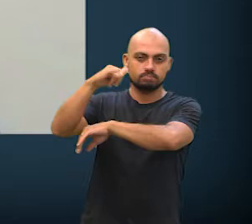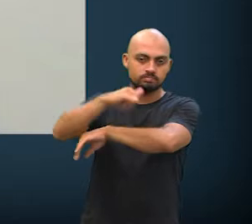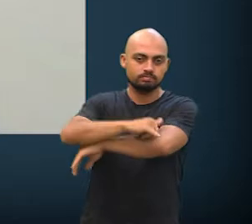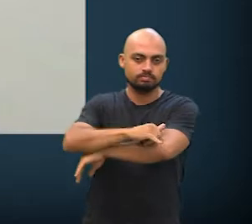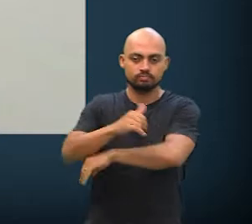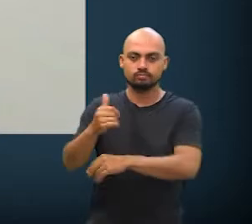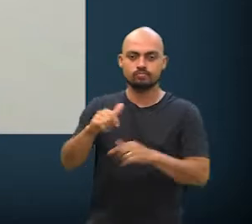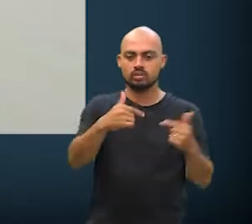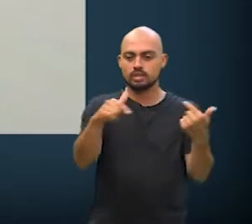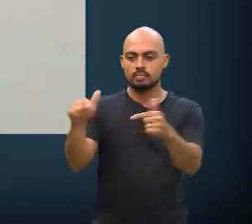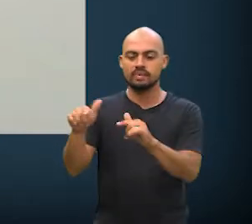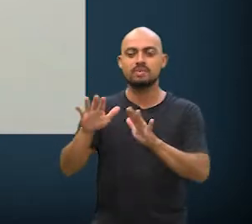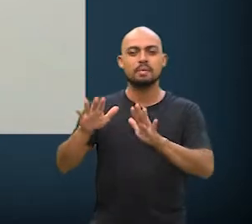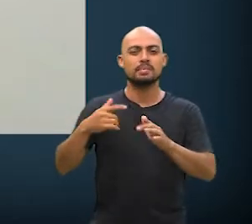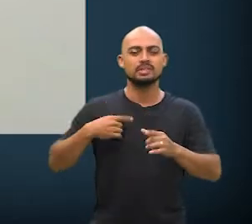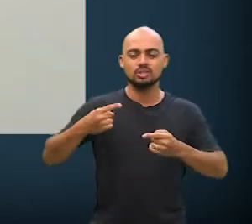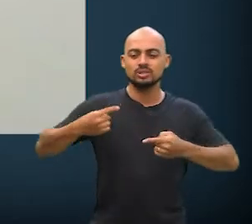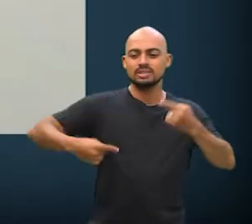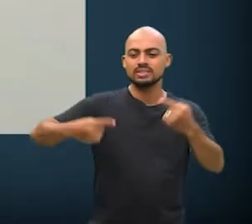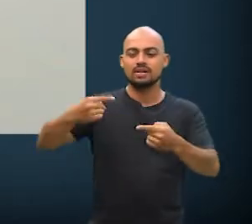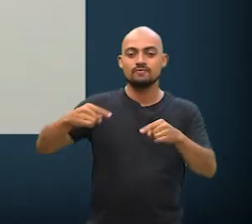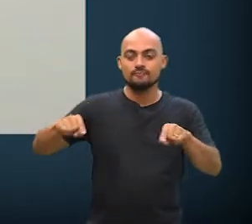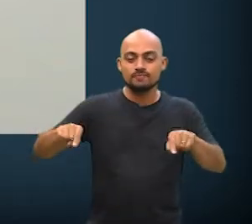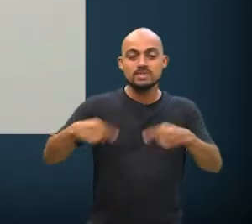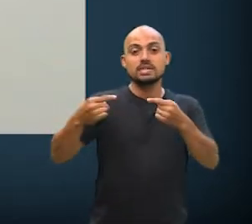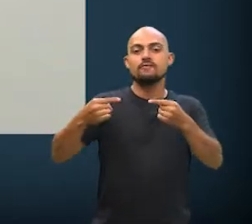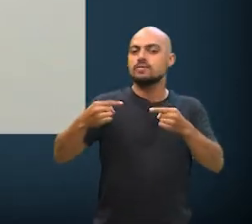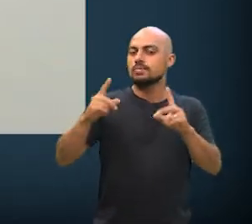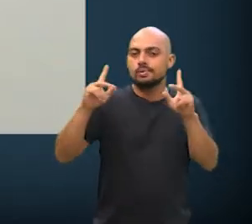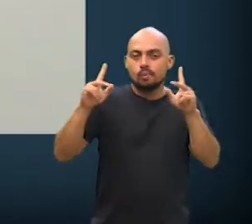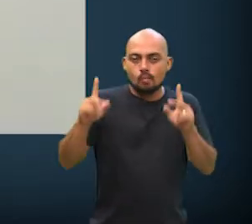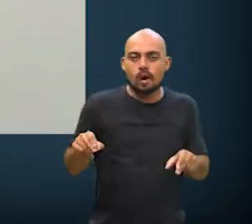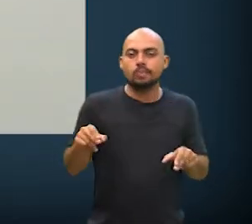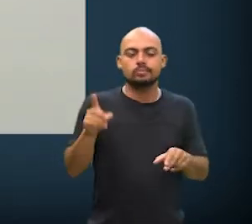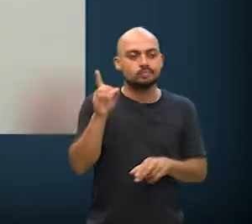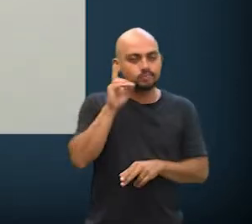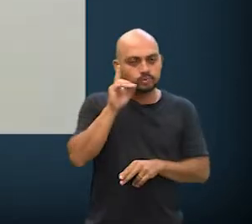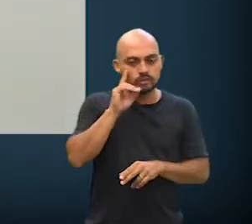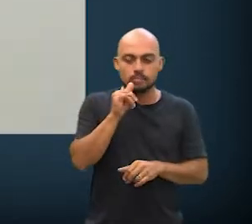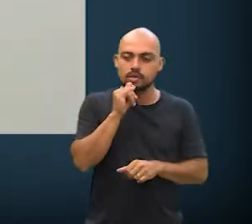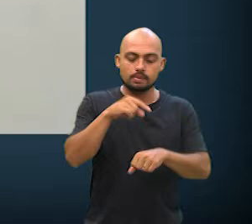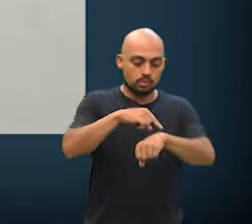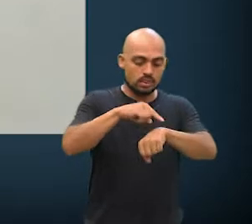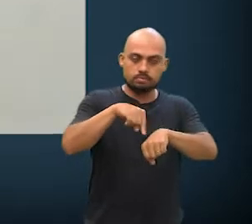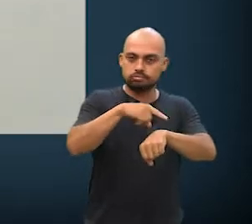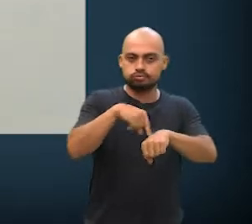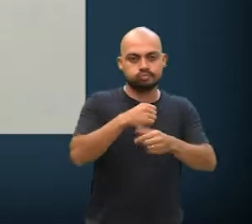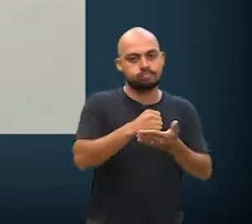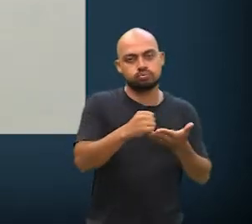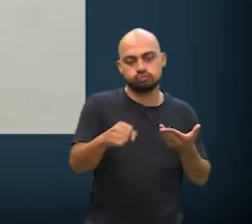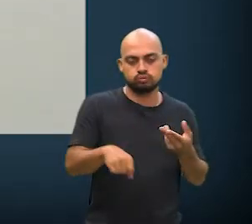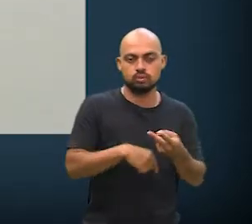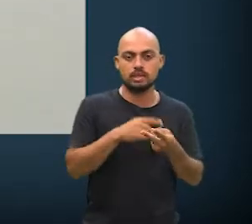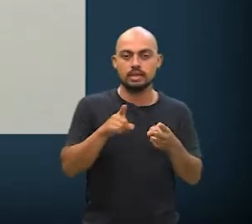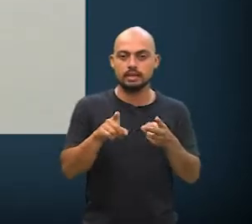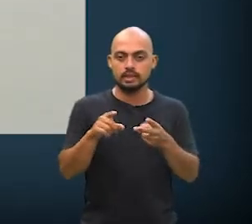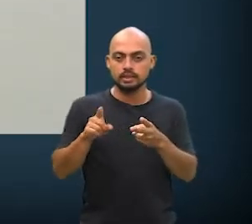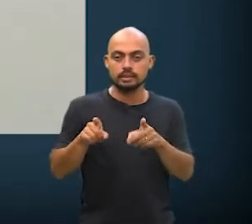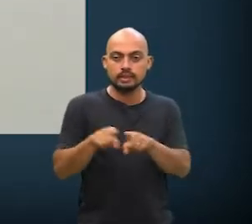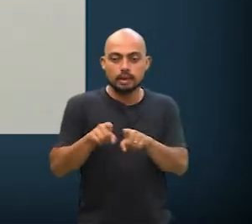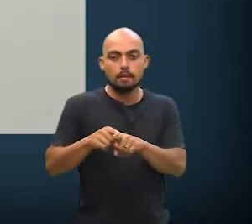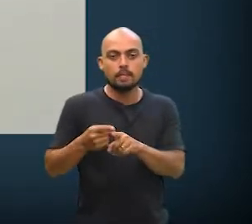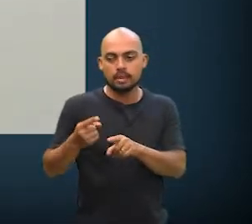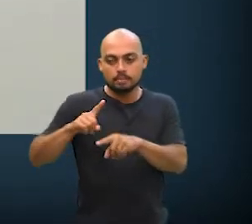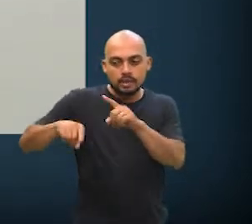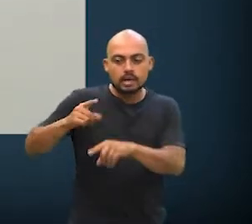e os desafios eram os mesmos. Então, às vezes, a gente tinha o desperdício de tempo e custo de mercadoria parada numa área